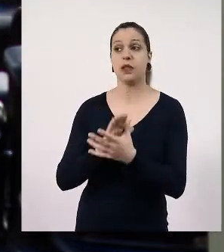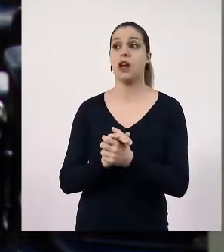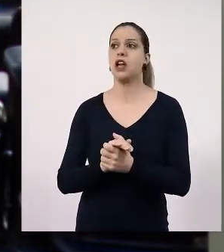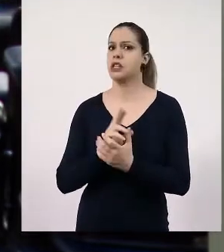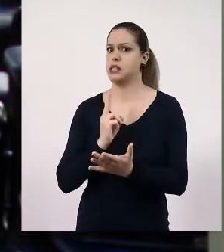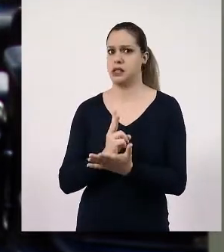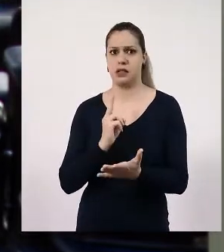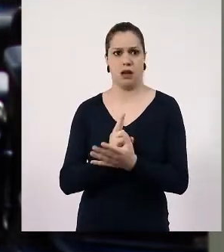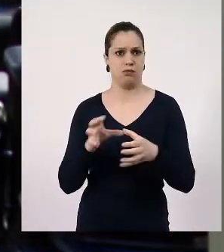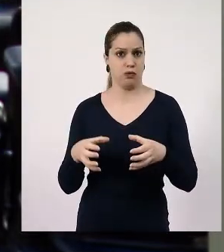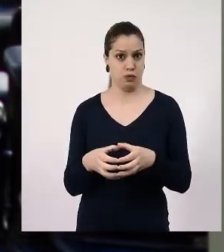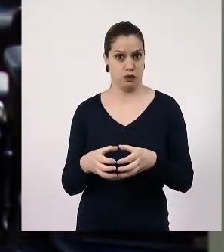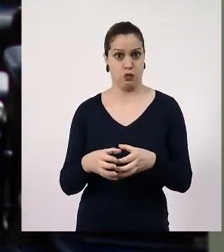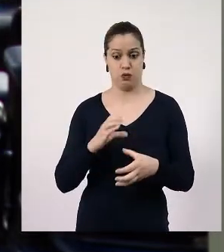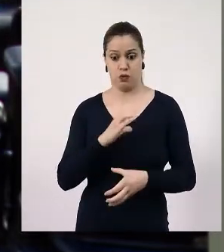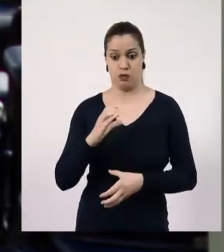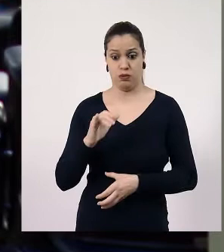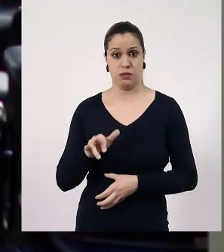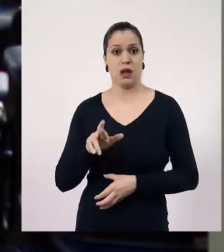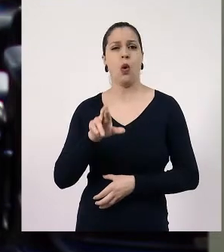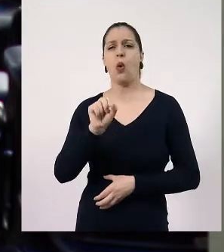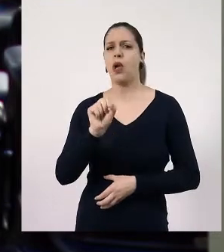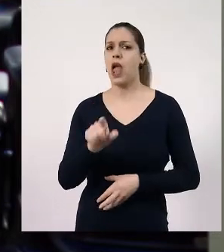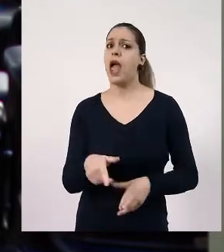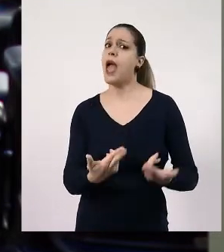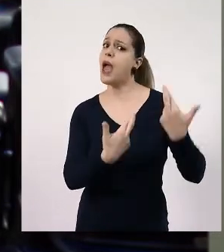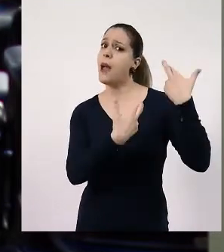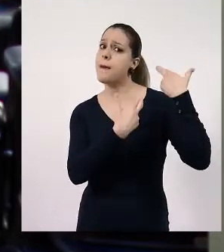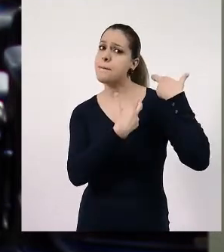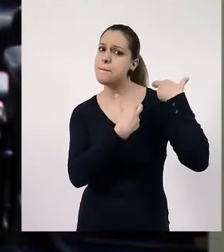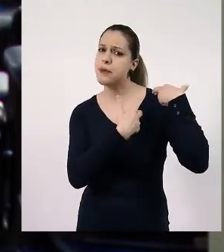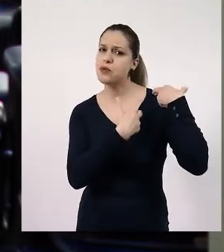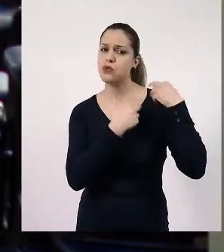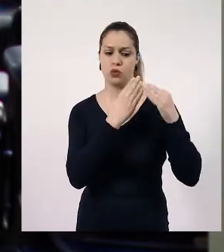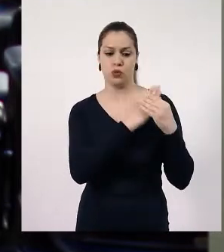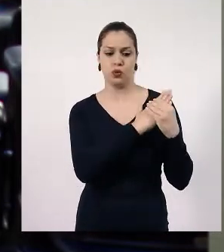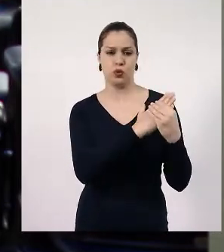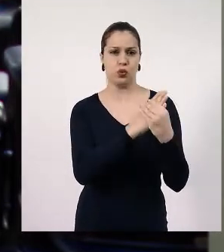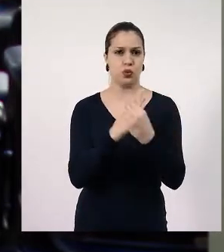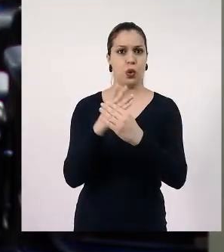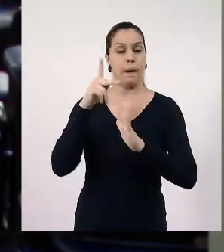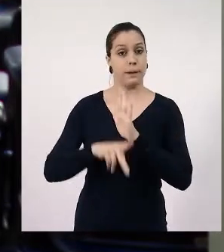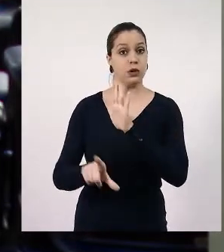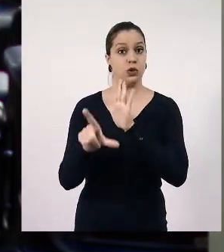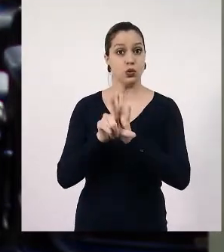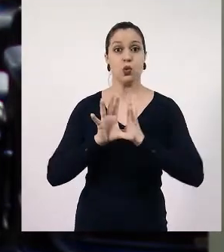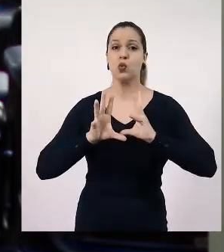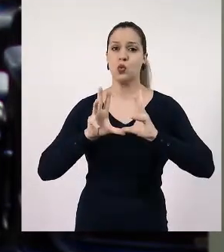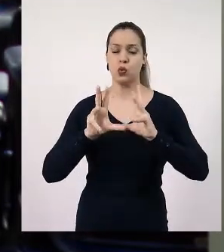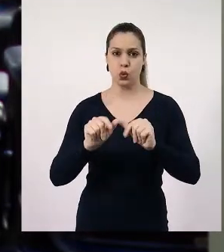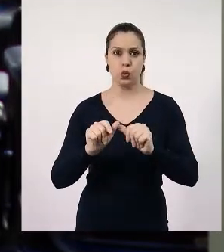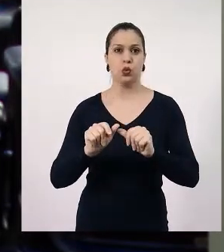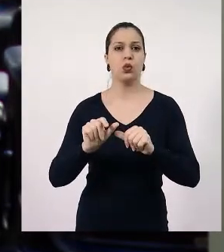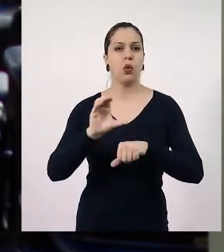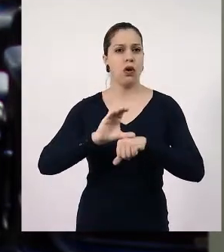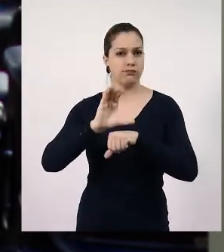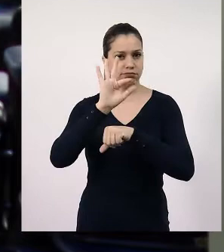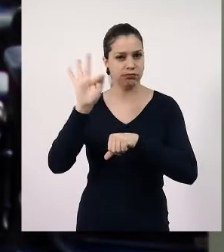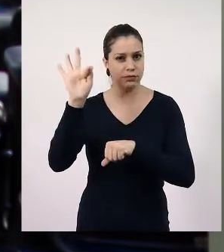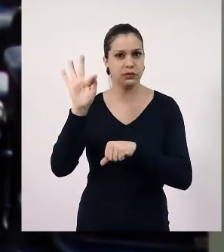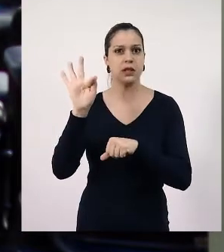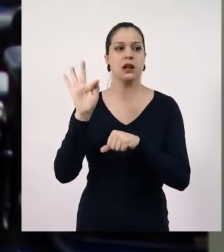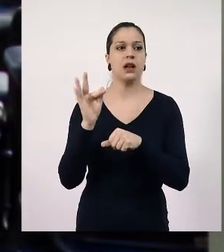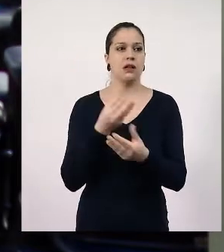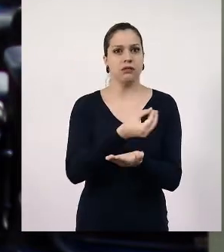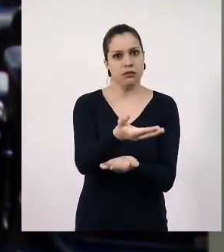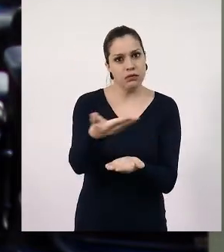compõe a comissão responsável pela tramitação ali dos projetos, pela constitucionalidade,